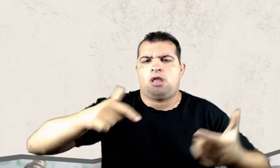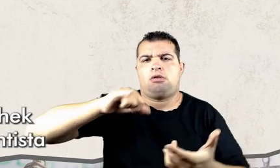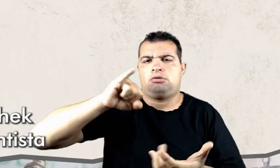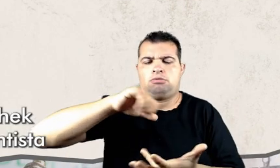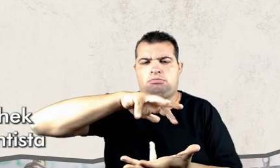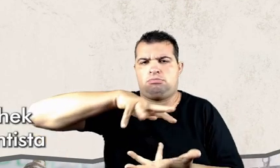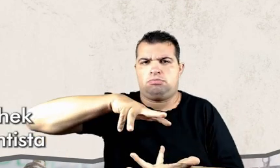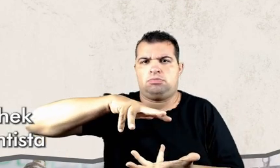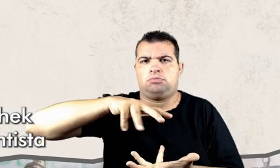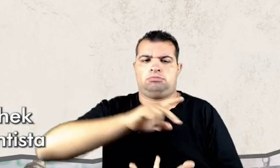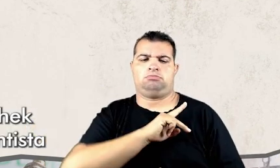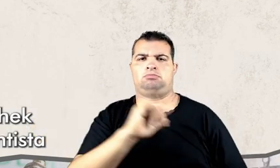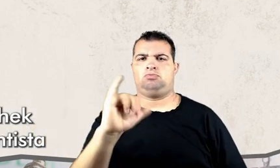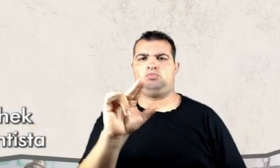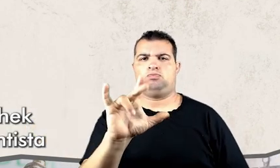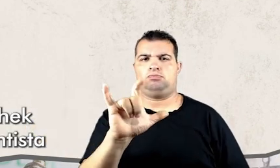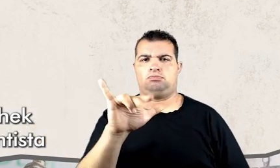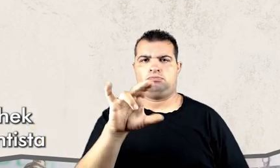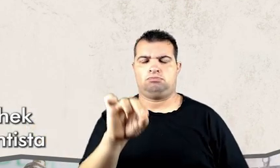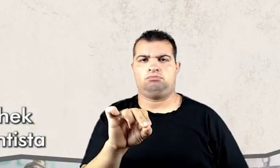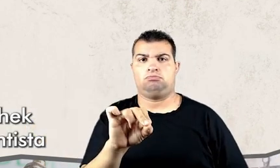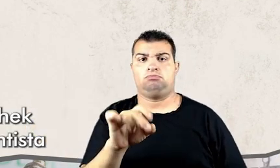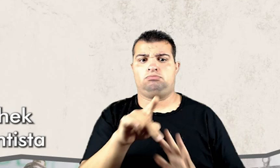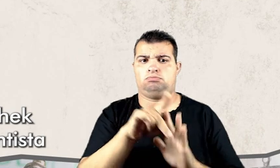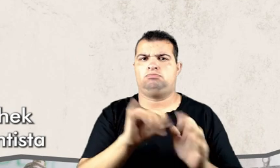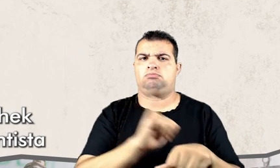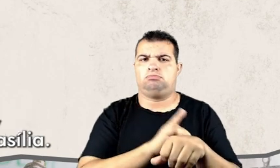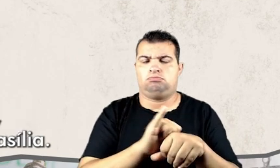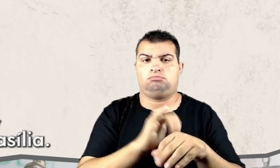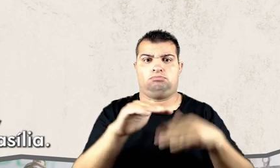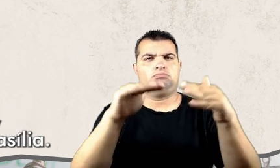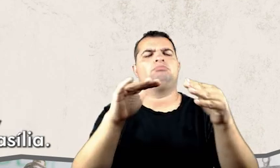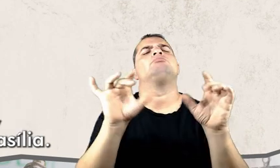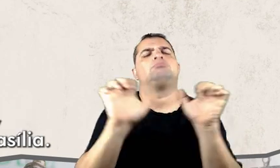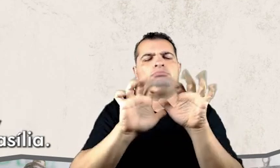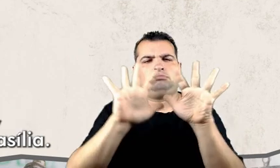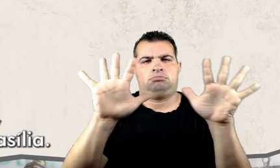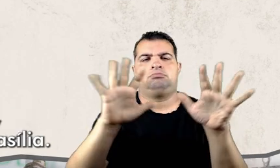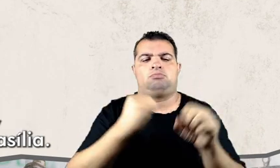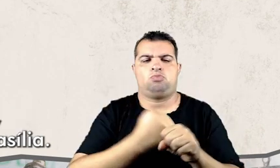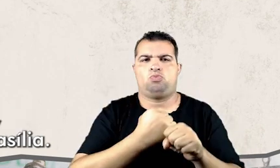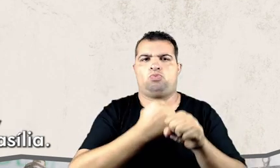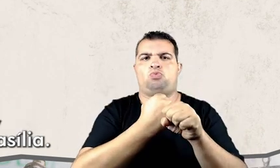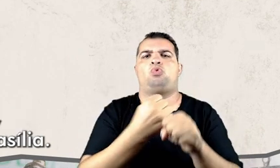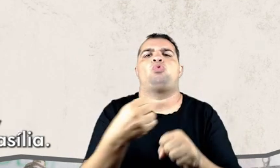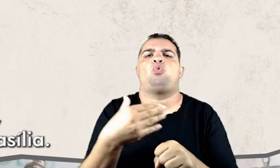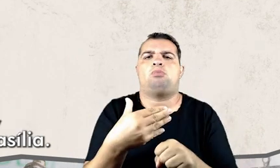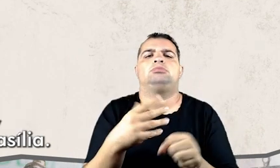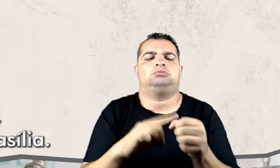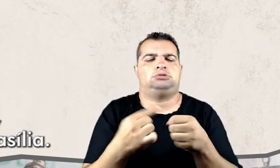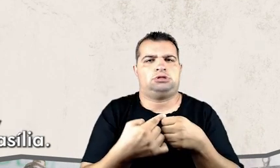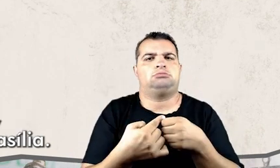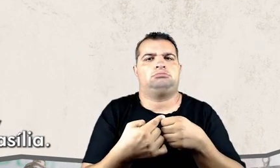Mundial. O presidente Juscelino Kubitschek conduz um plano desenvolvimentista, no qual se destaca, é claro, a construção da